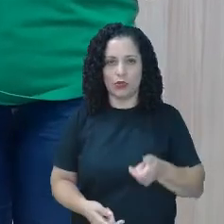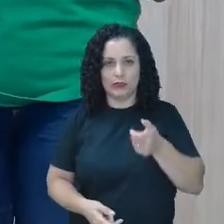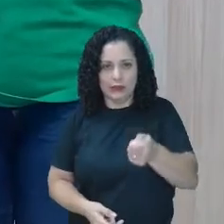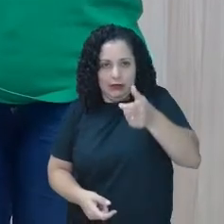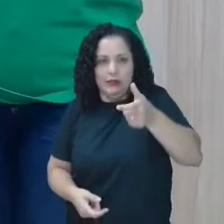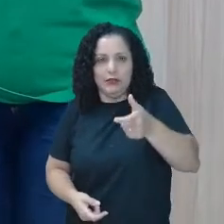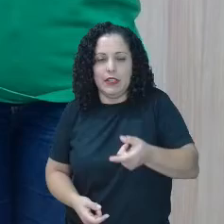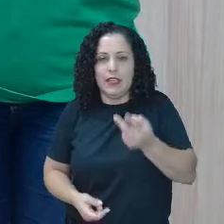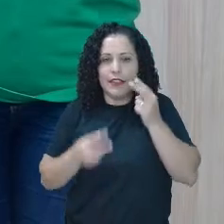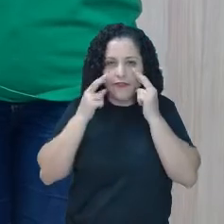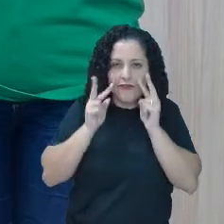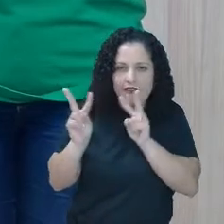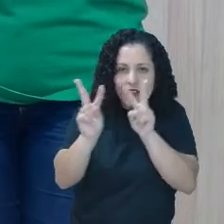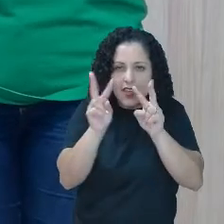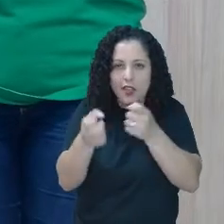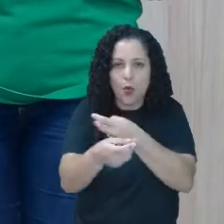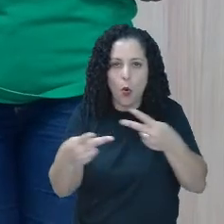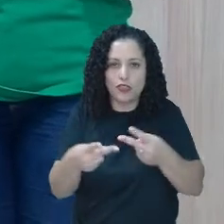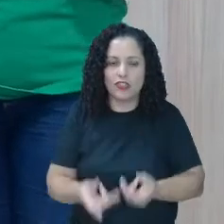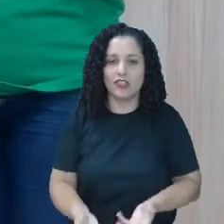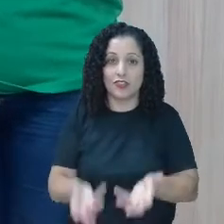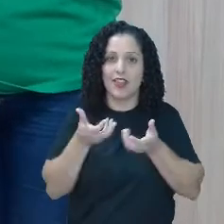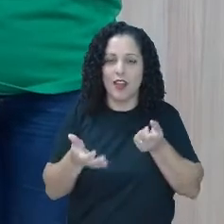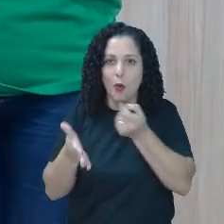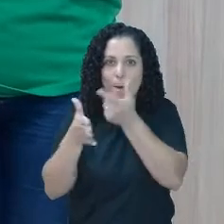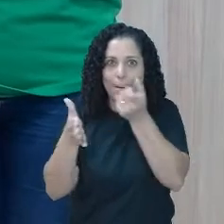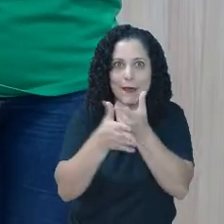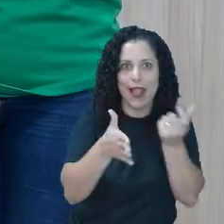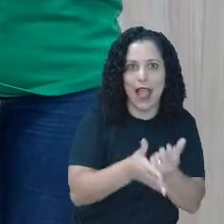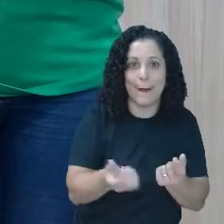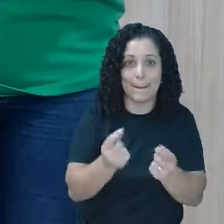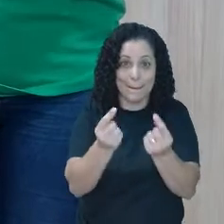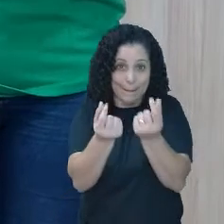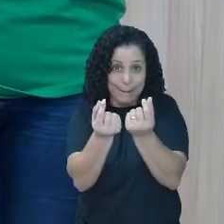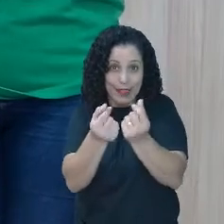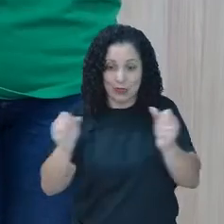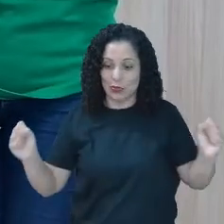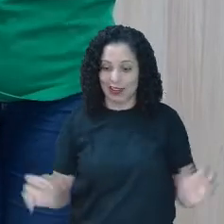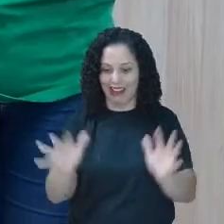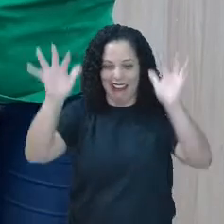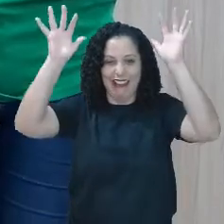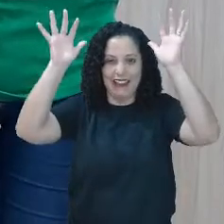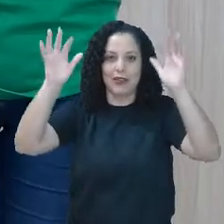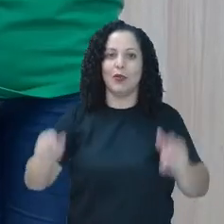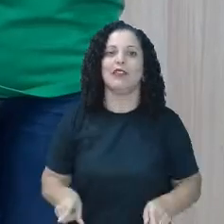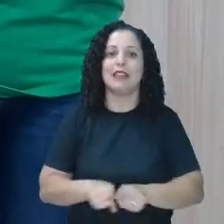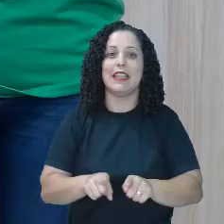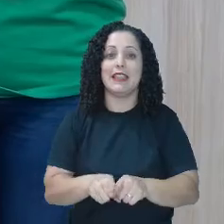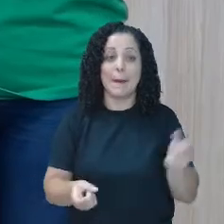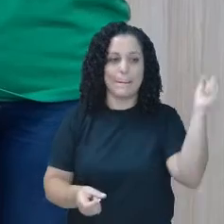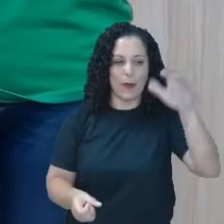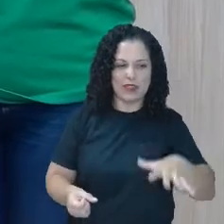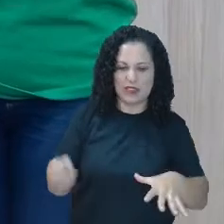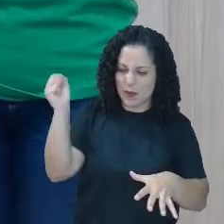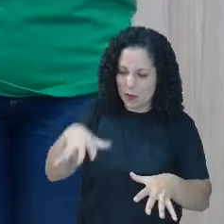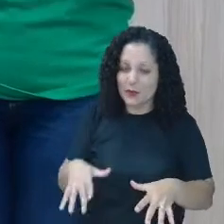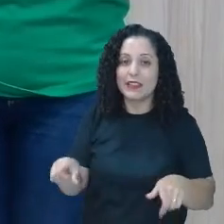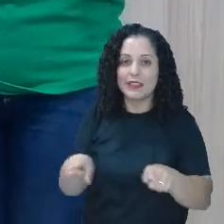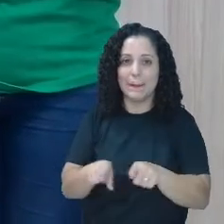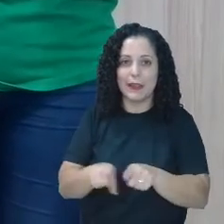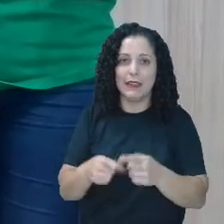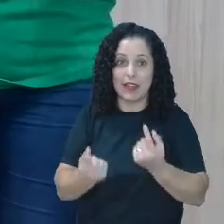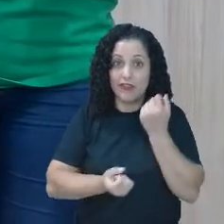com vontade de comprar, aí eles colocam aqueles preços, né, tem aquela Black Friday, né, que tem outro nomezinho que o pessoal chama, que é